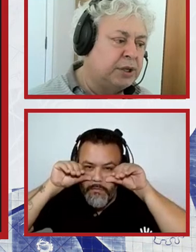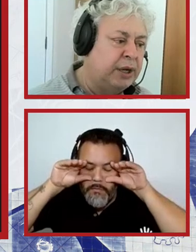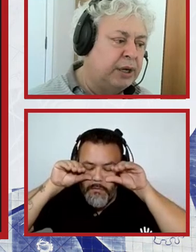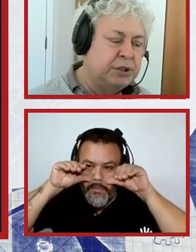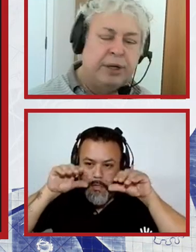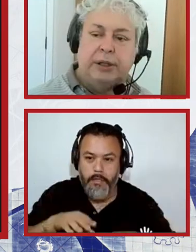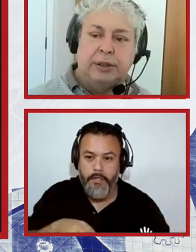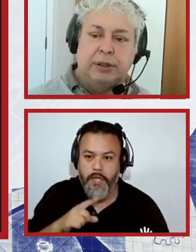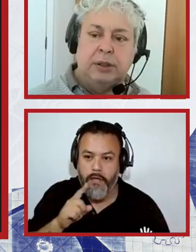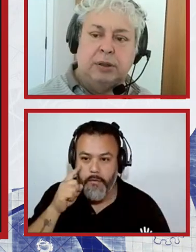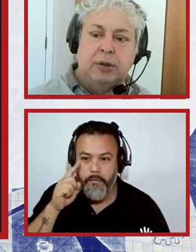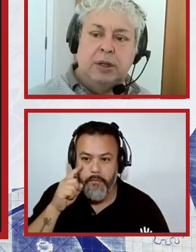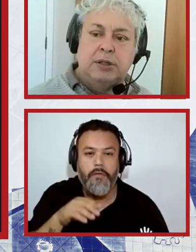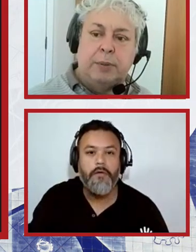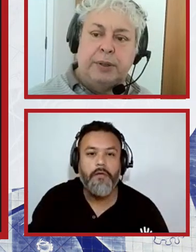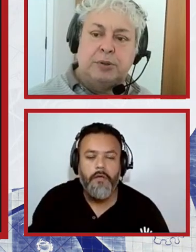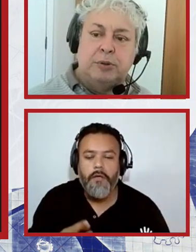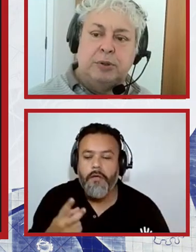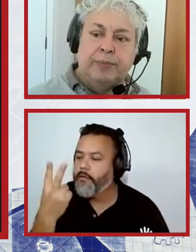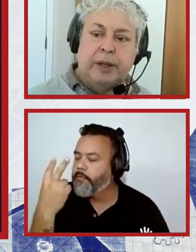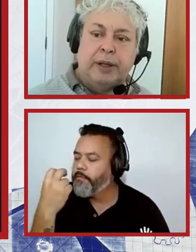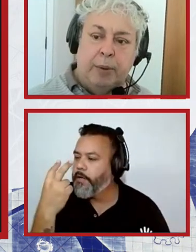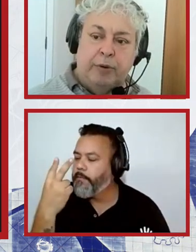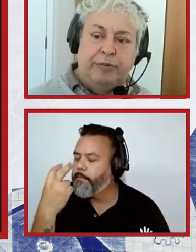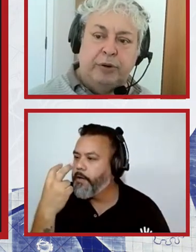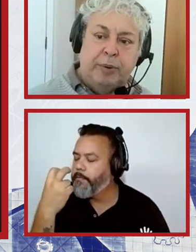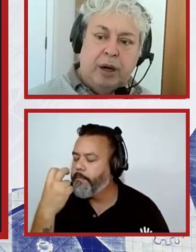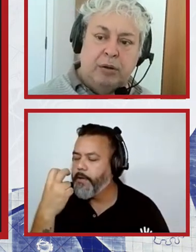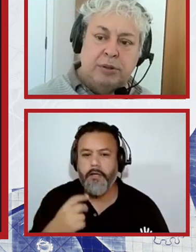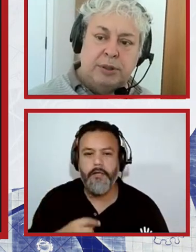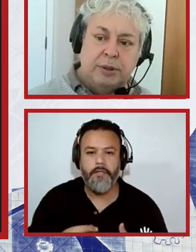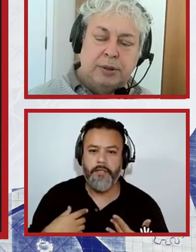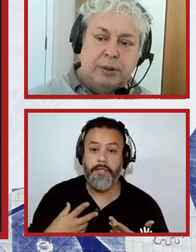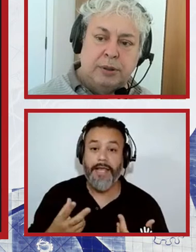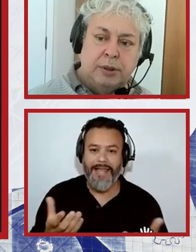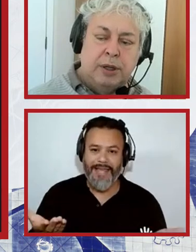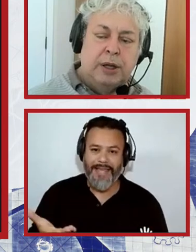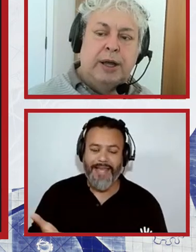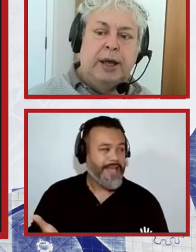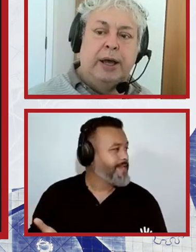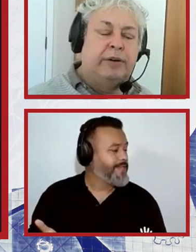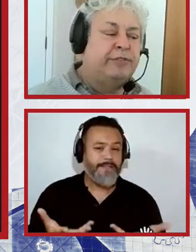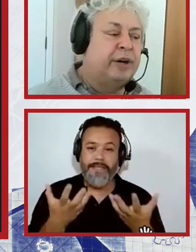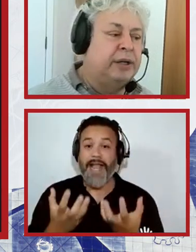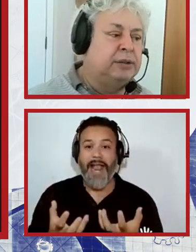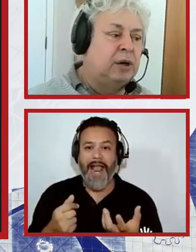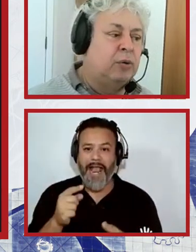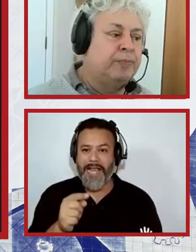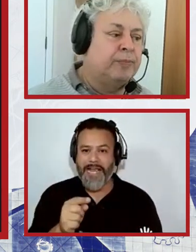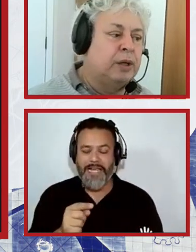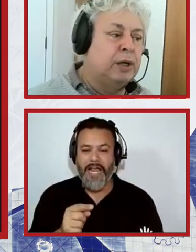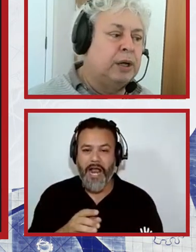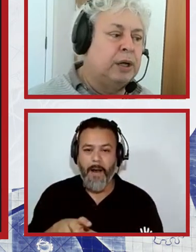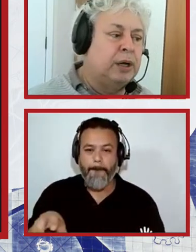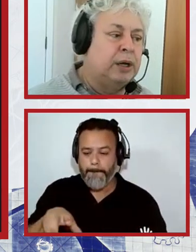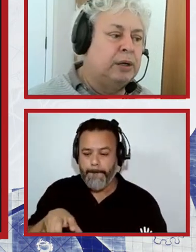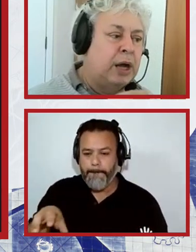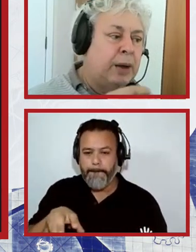sobe, desce, esquerda, direita. Então, se a pessoa quer mover o mouse, ela vai, então,